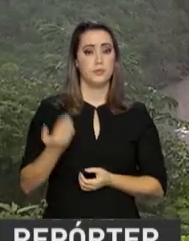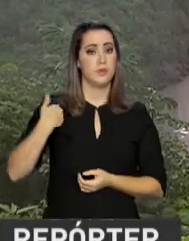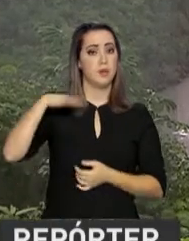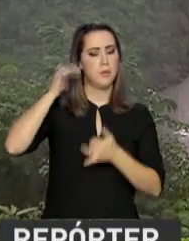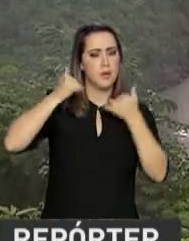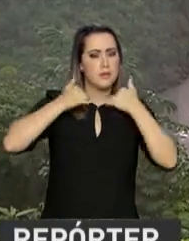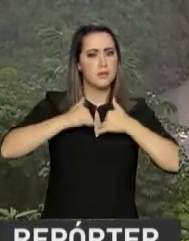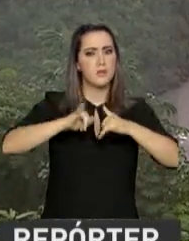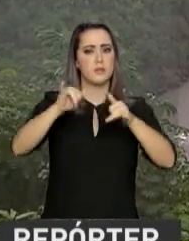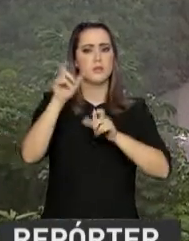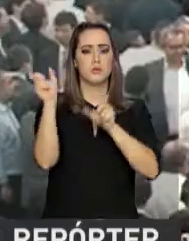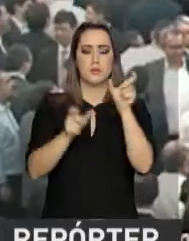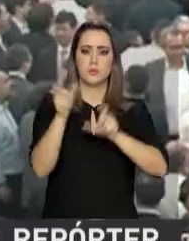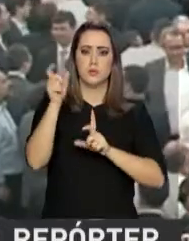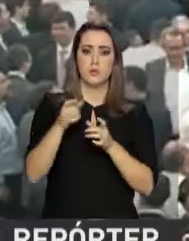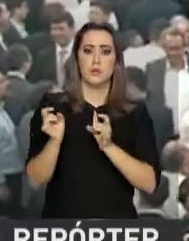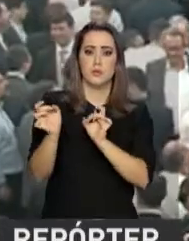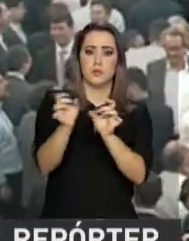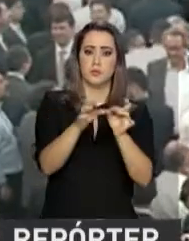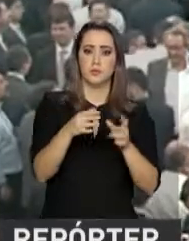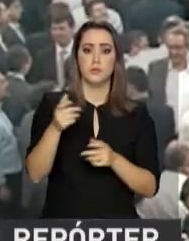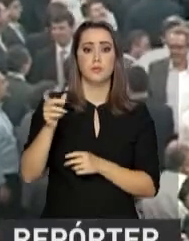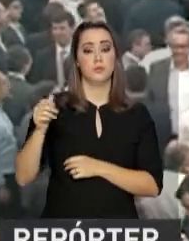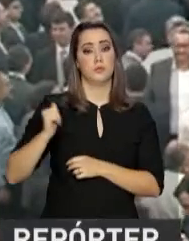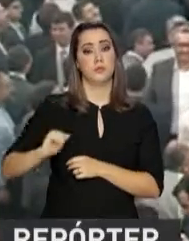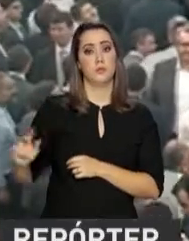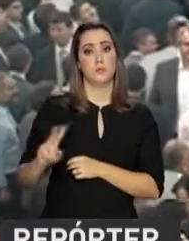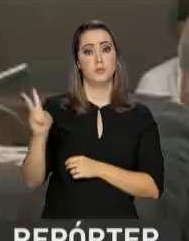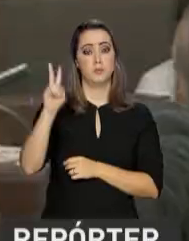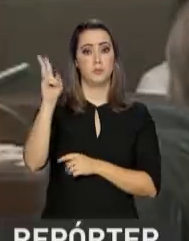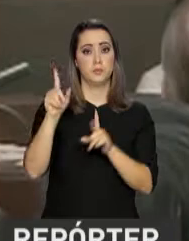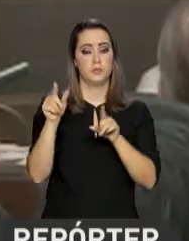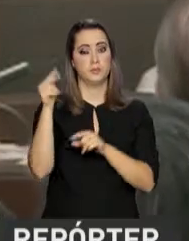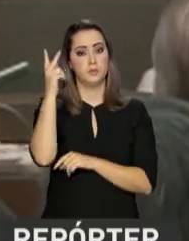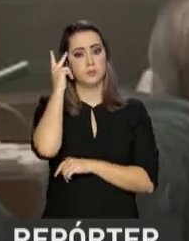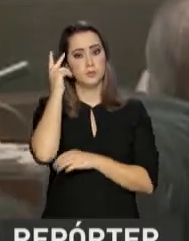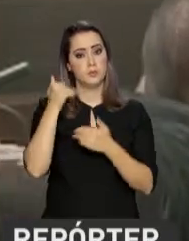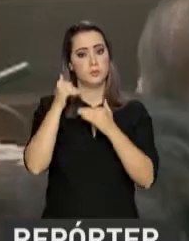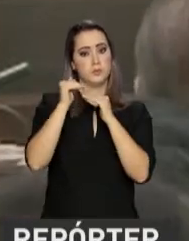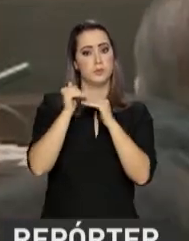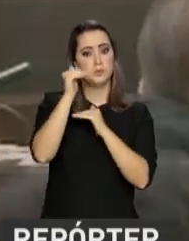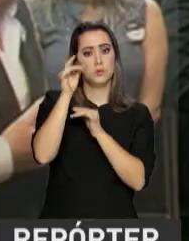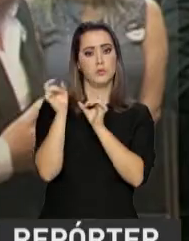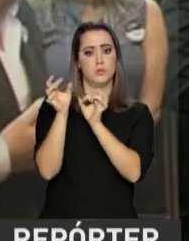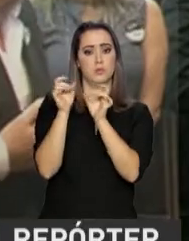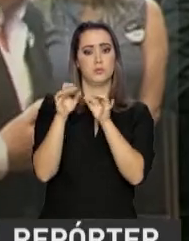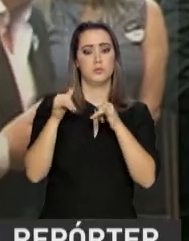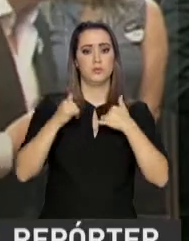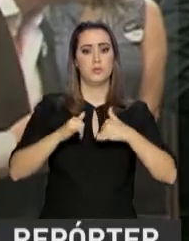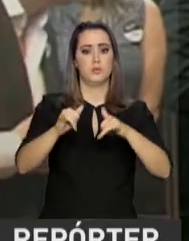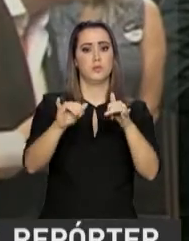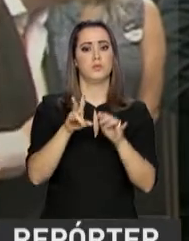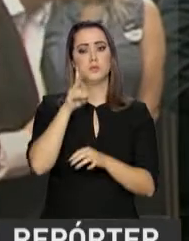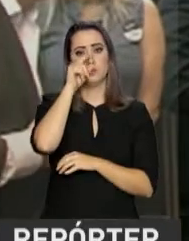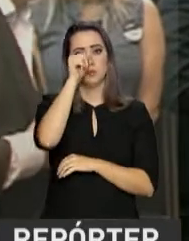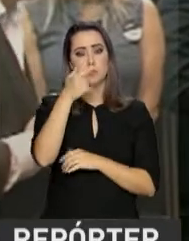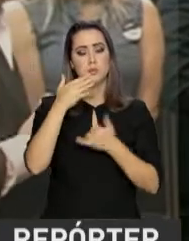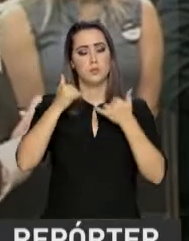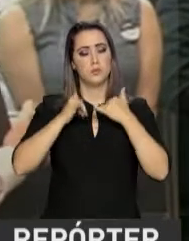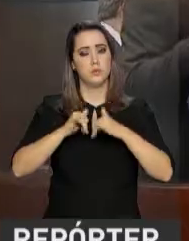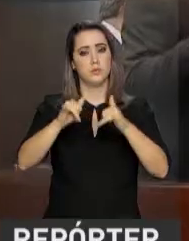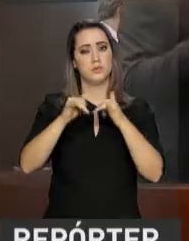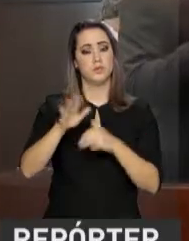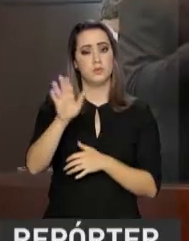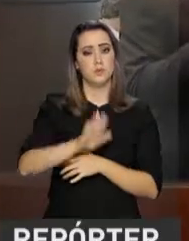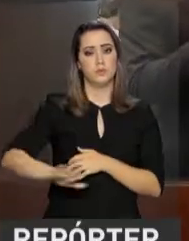mais energia para o consumidor. O leilão na Bolsa de Valores de São Paulo vai aumentar a oferta de energia e fortalecer o sistema elétrico